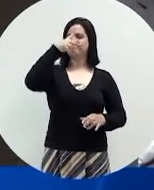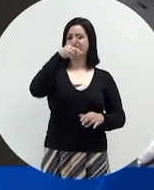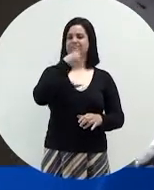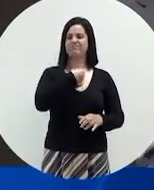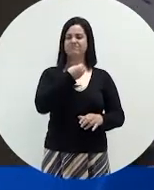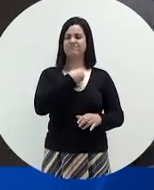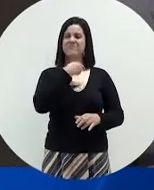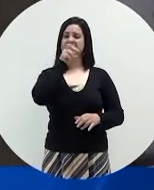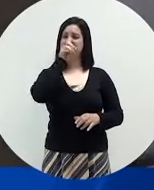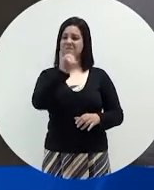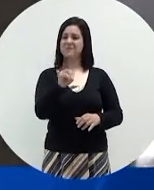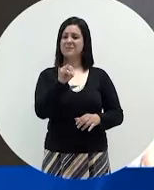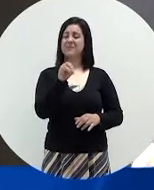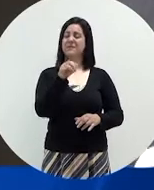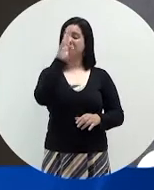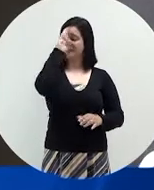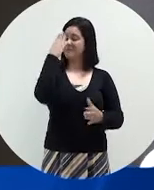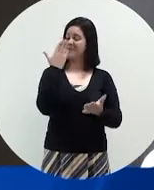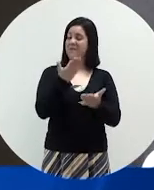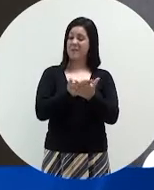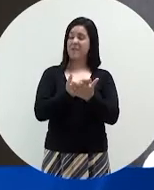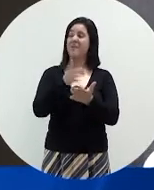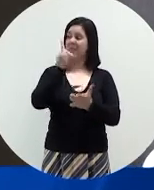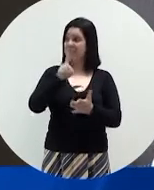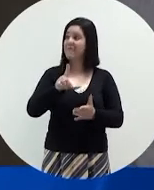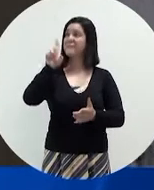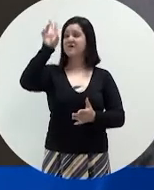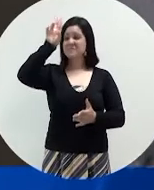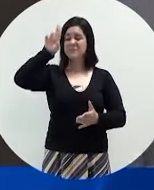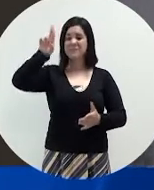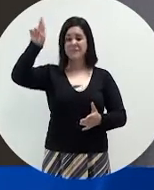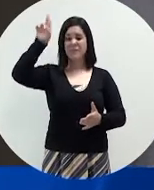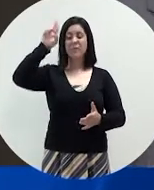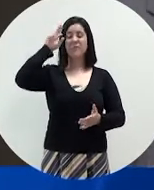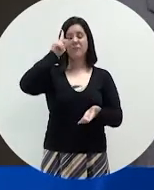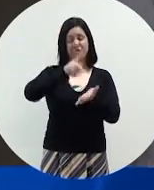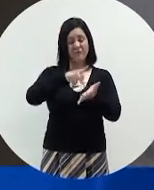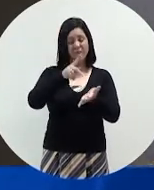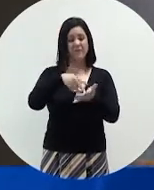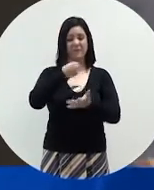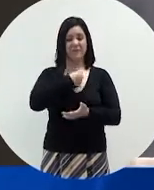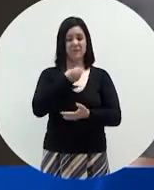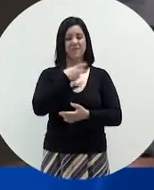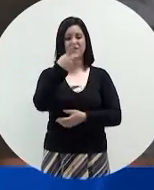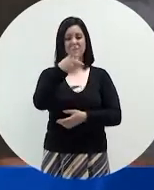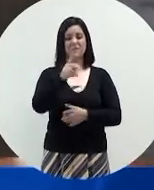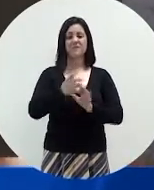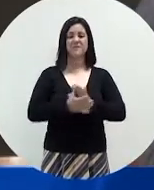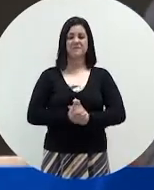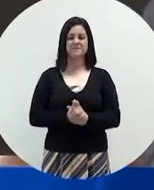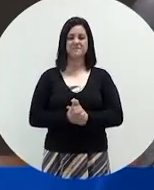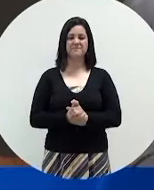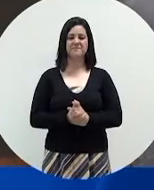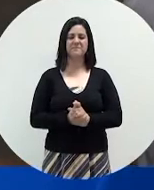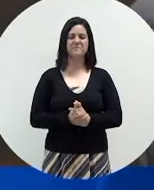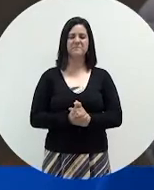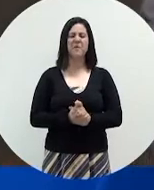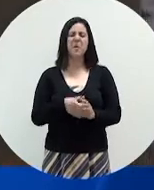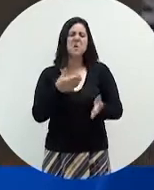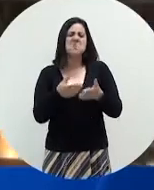vai dizer em tantos lugares que Deus é o Senhor, mas você nunca vai